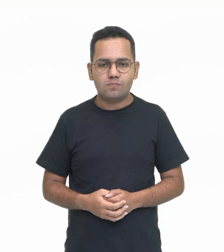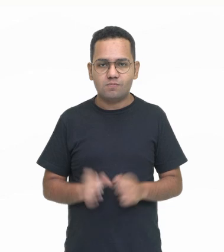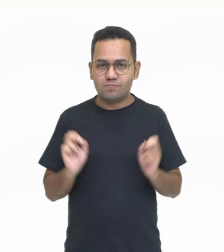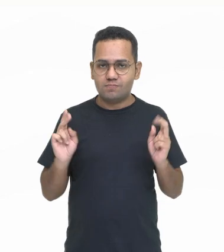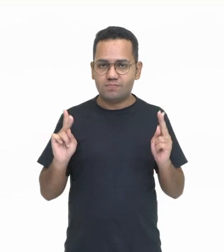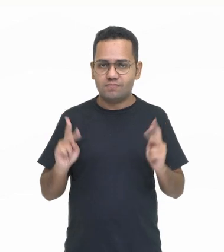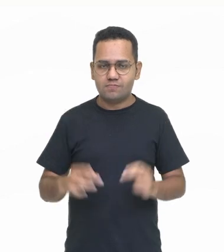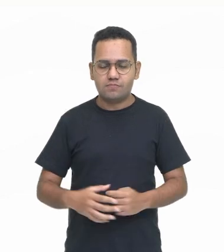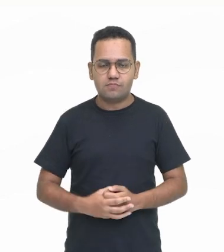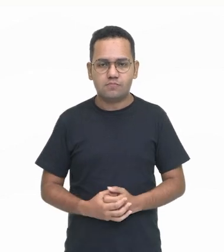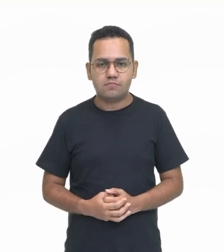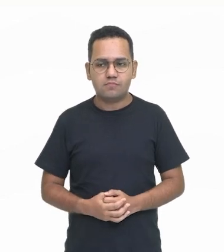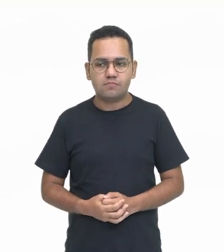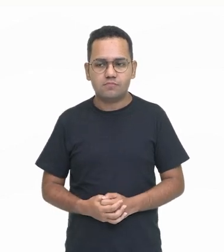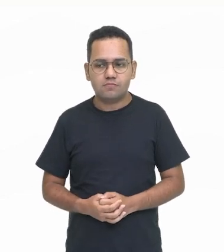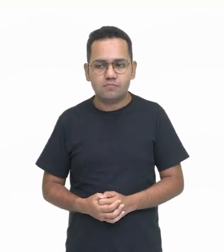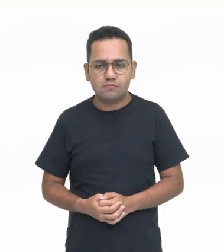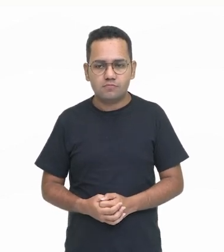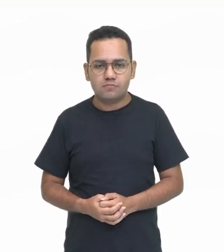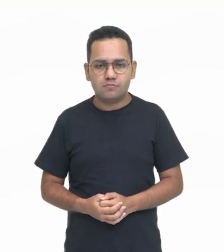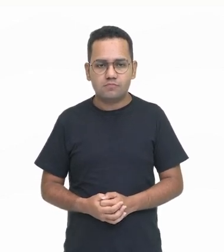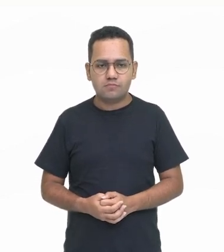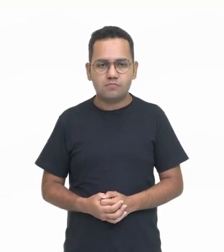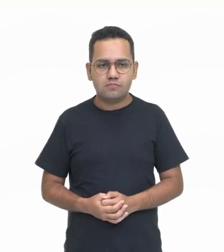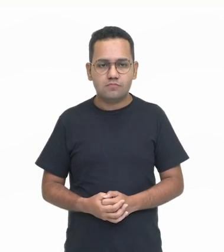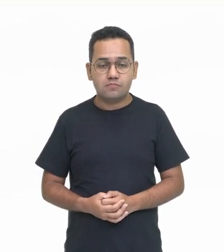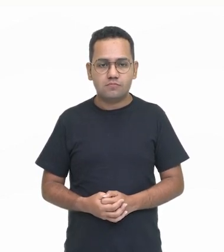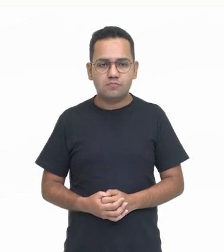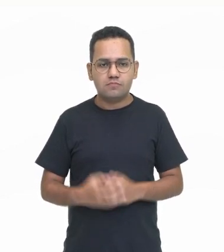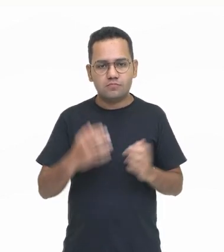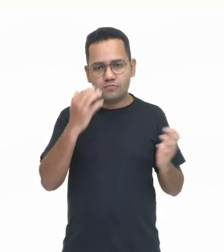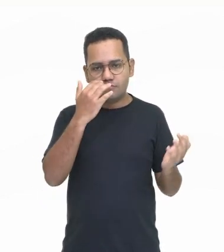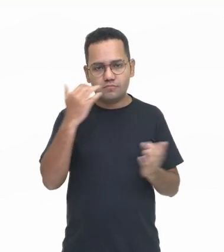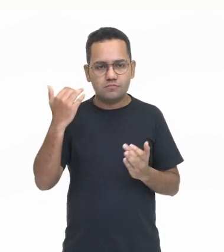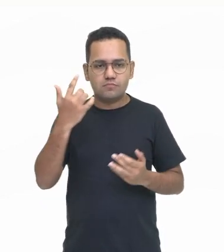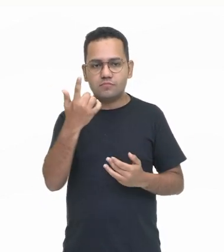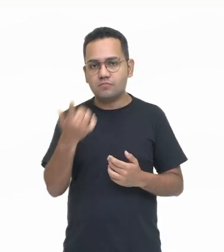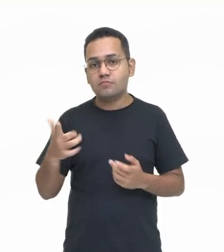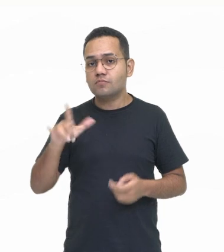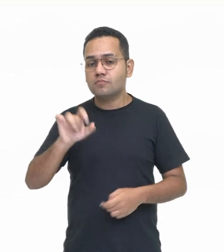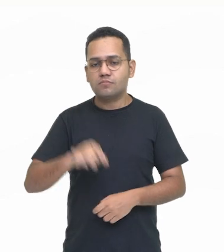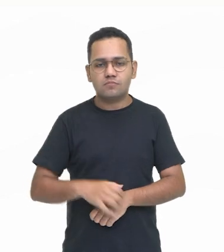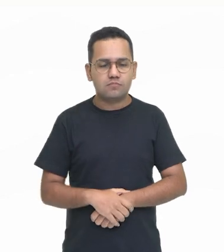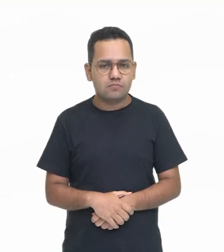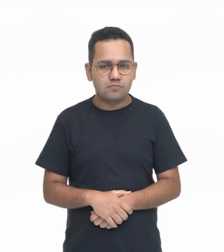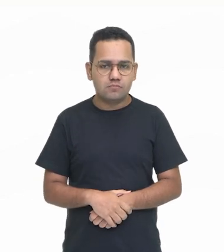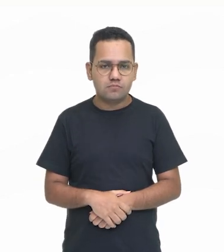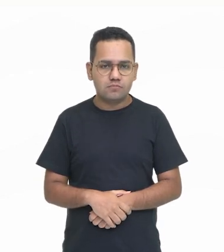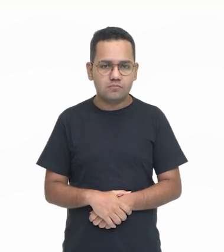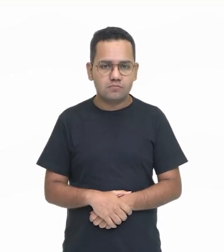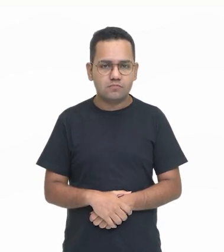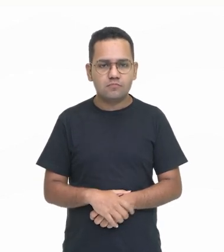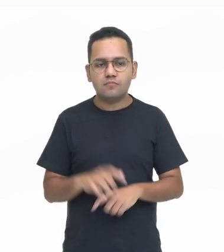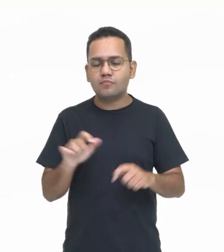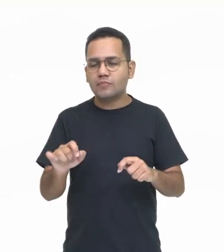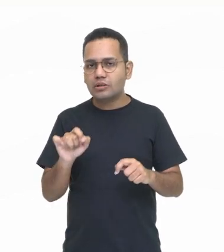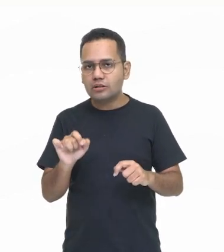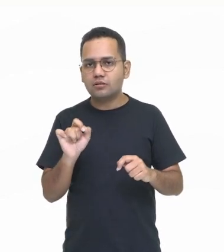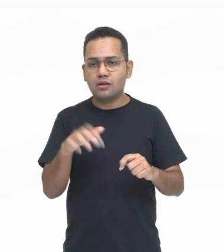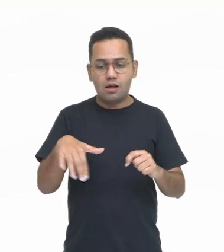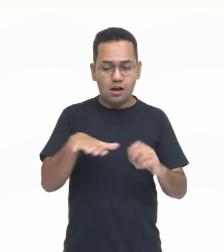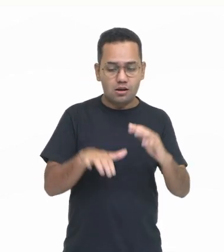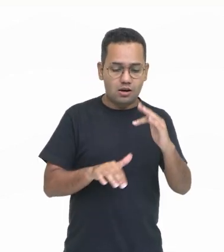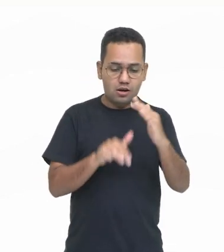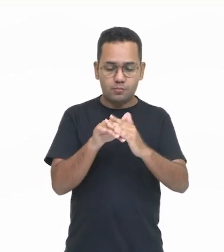decilitros. Certo? Bom, falei também para vocês uma coisa importante, que é a relação entre medida de capacidade e